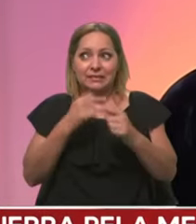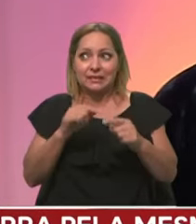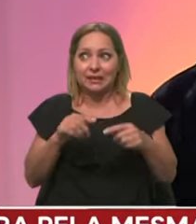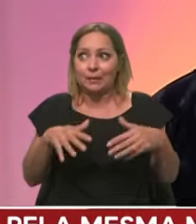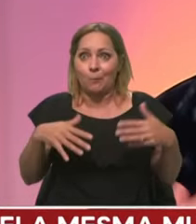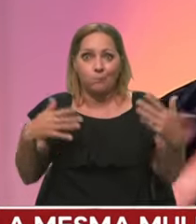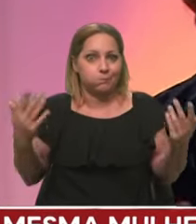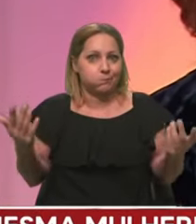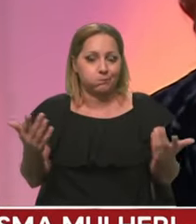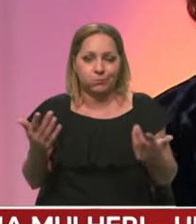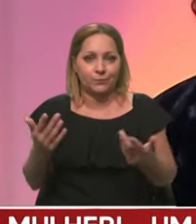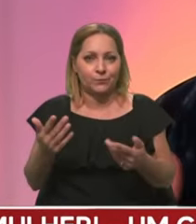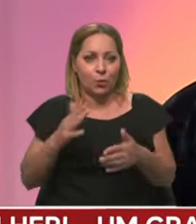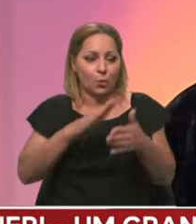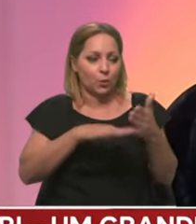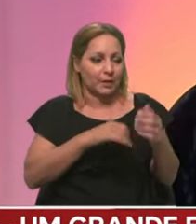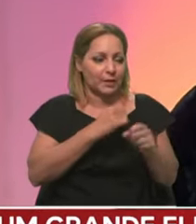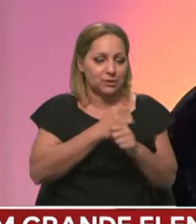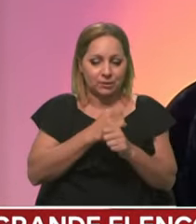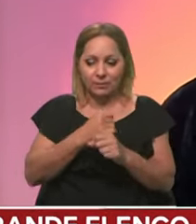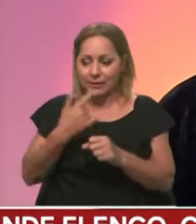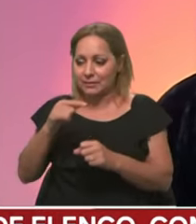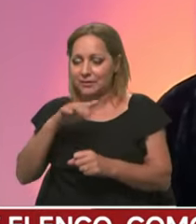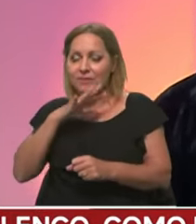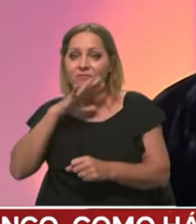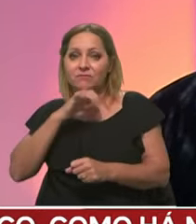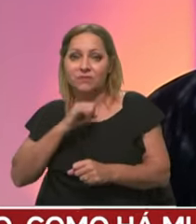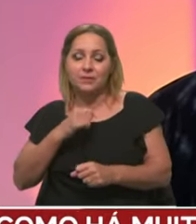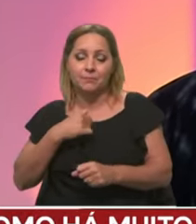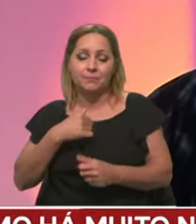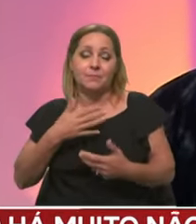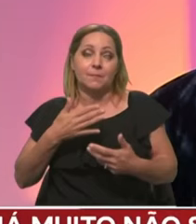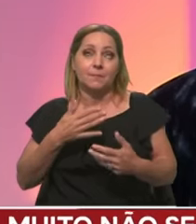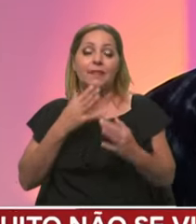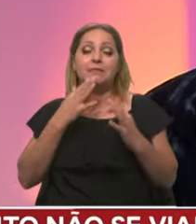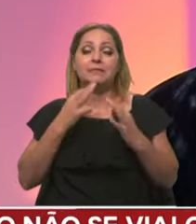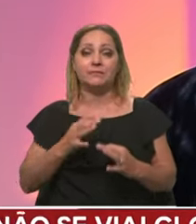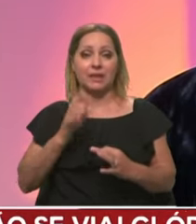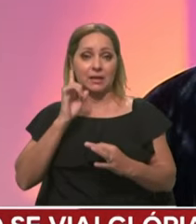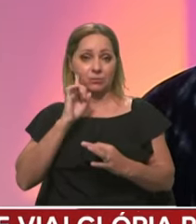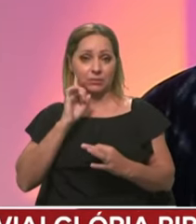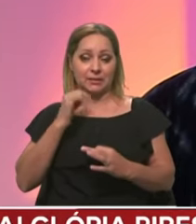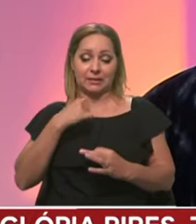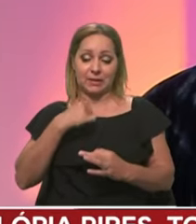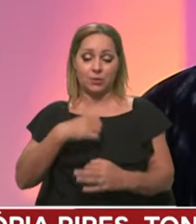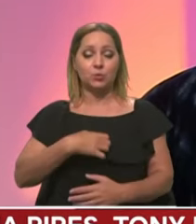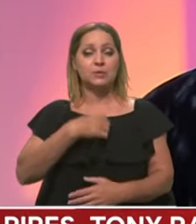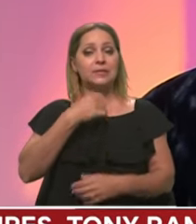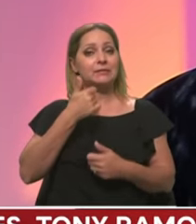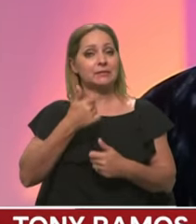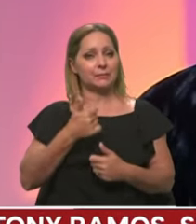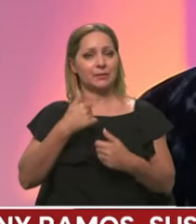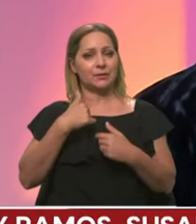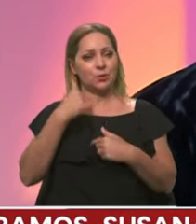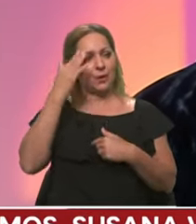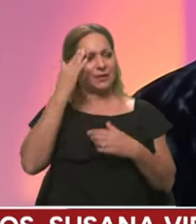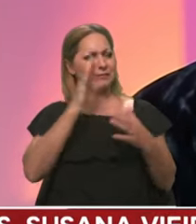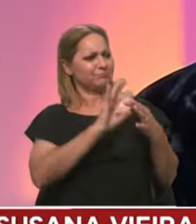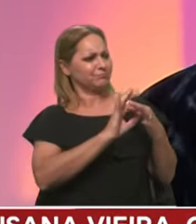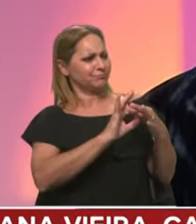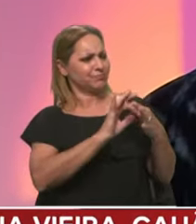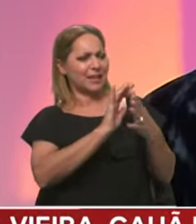tenho a minha vida tenho os meus filhos eh O que é mesmo importante é tu sentir-te bem e achares que não estás numa relação só porque